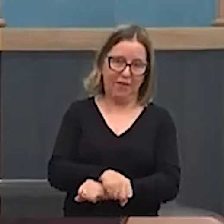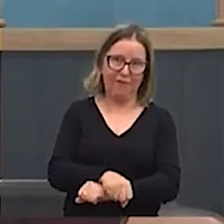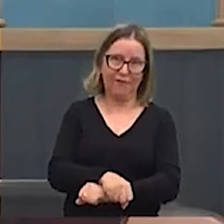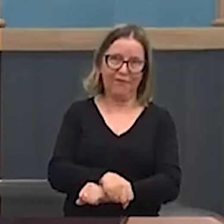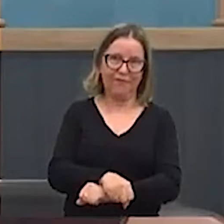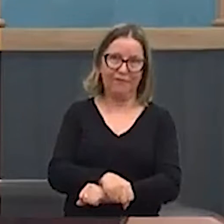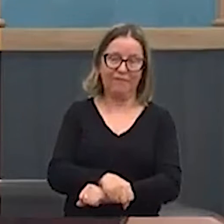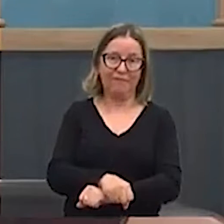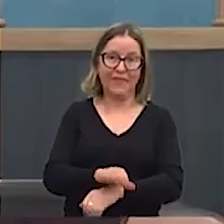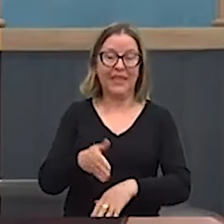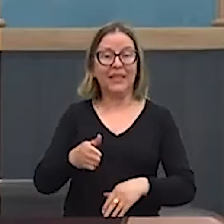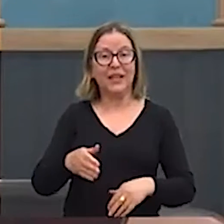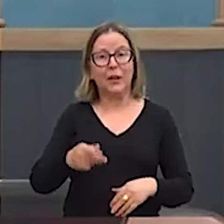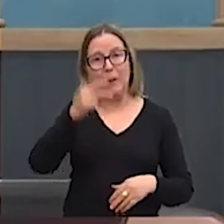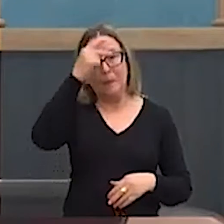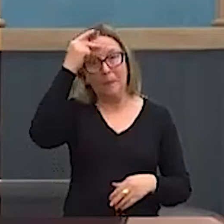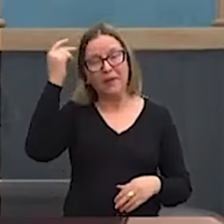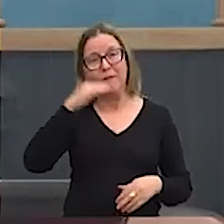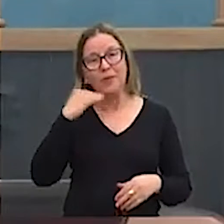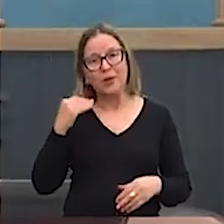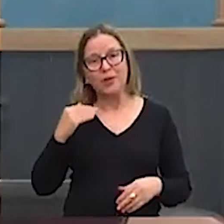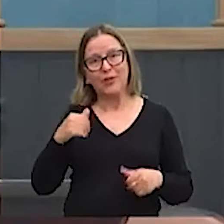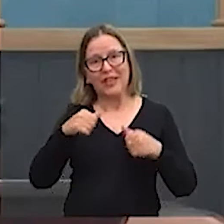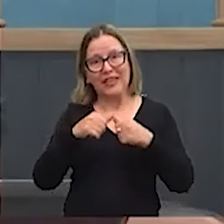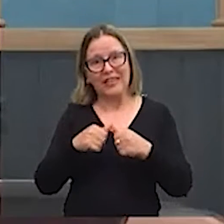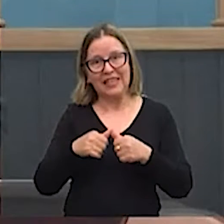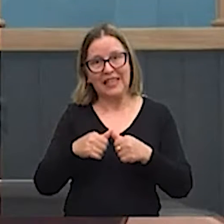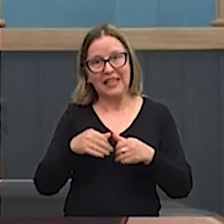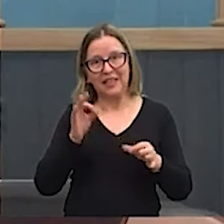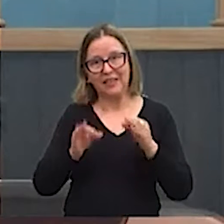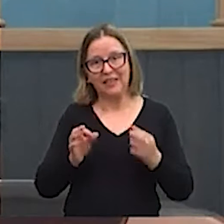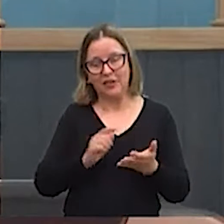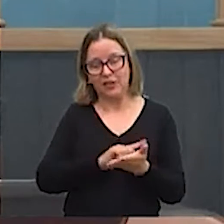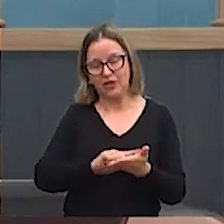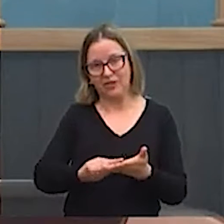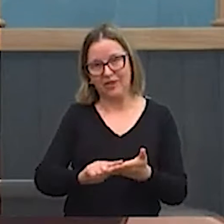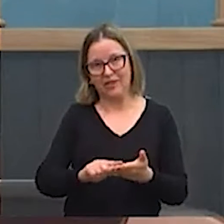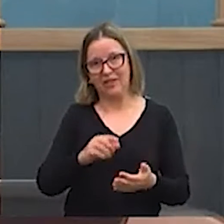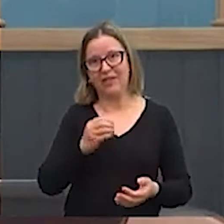quem morreu está justificado do pecado.